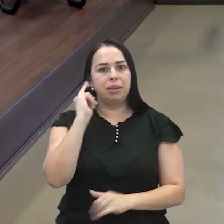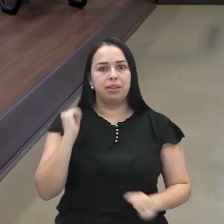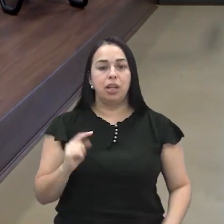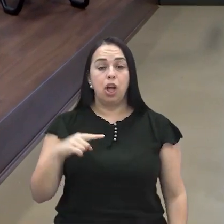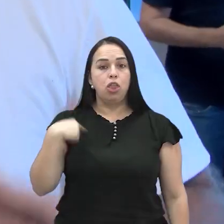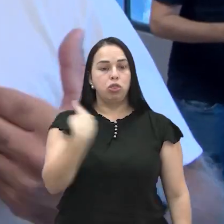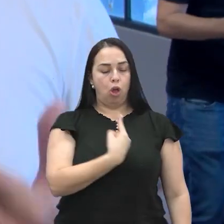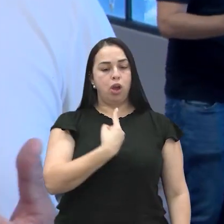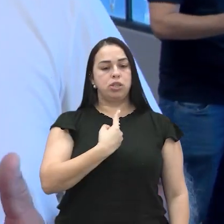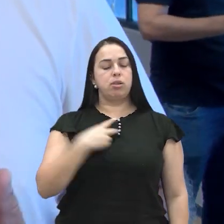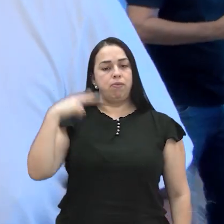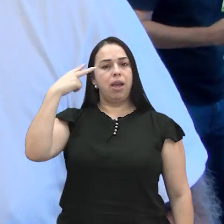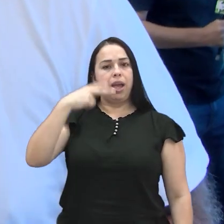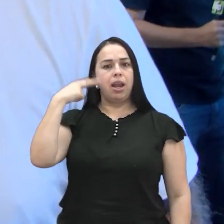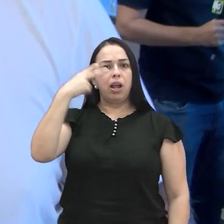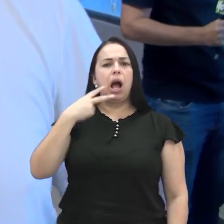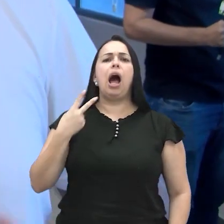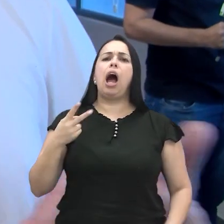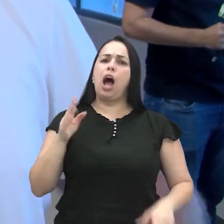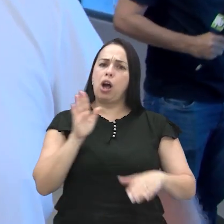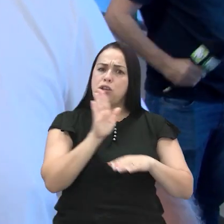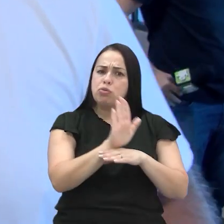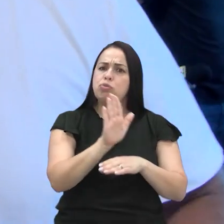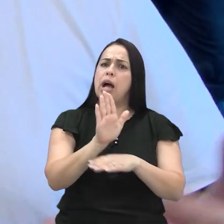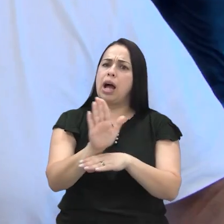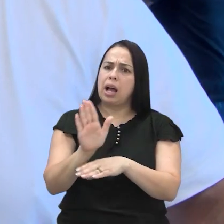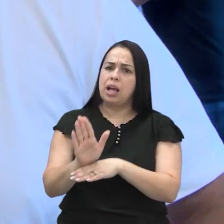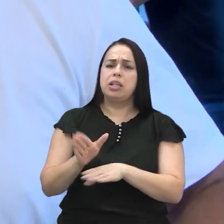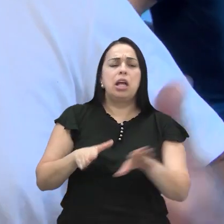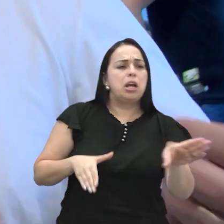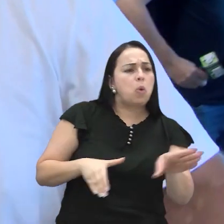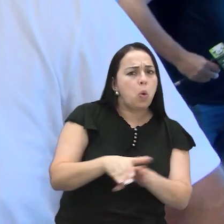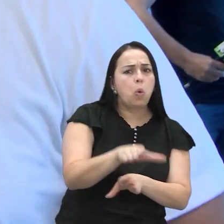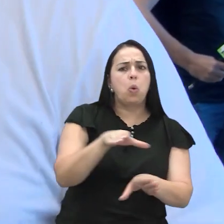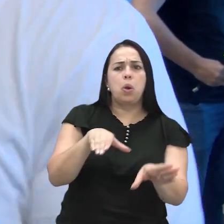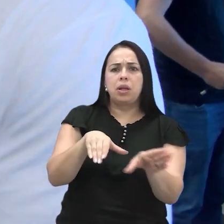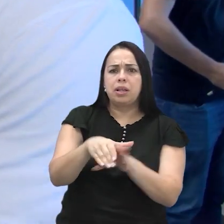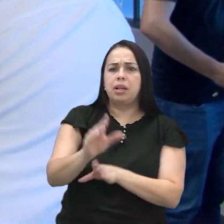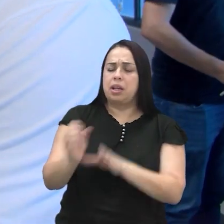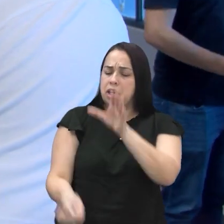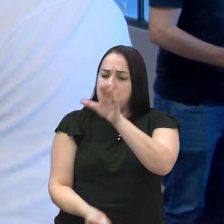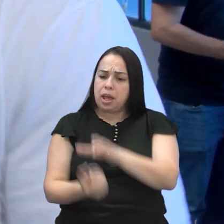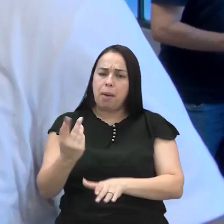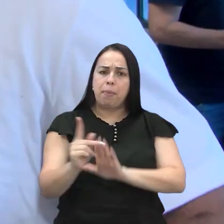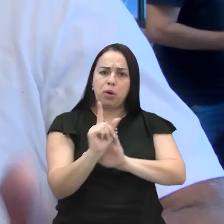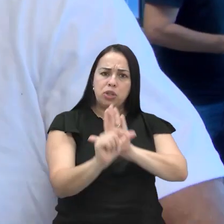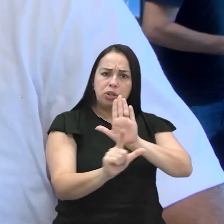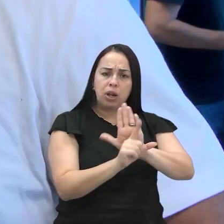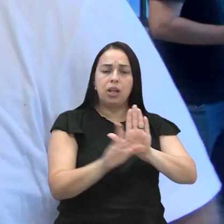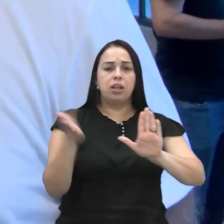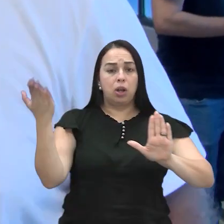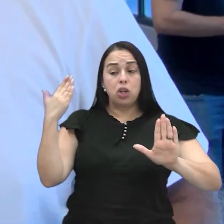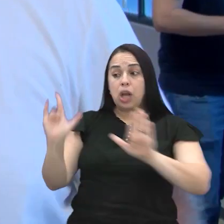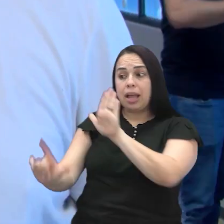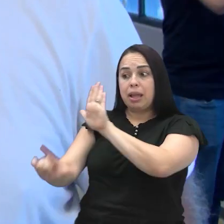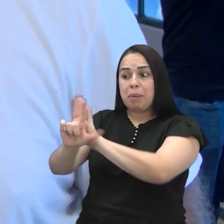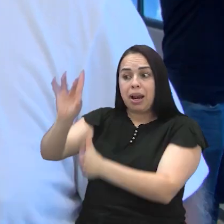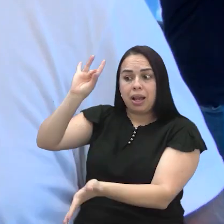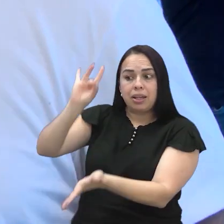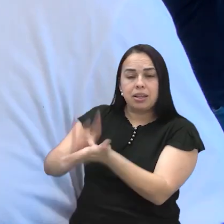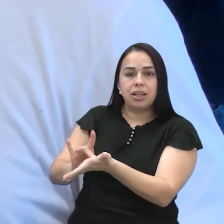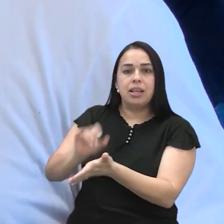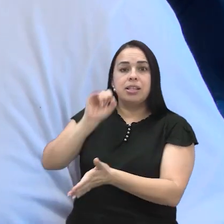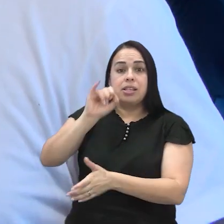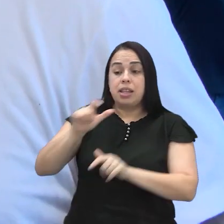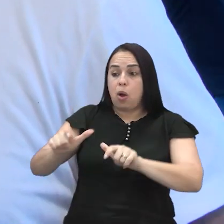enfrentamento da doença. Nós aqui como vereadores poder contribuir, ajudar, orientar, colocar projeto de lei, como já tem a lei que foi aprovada na Câmara,